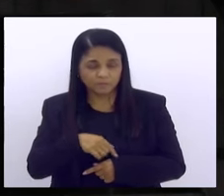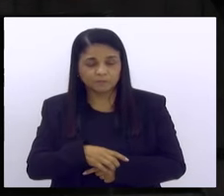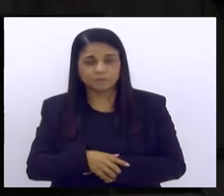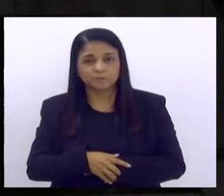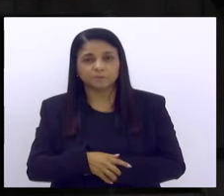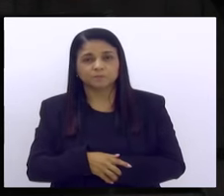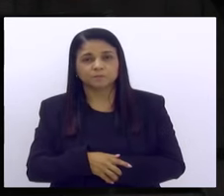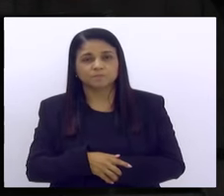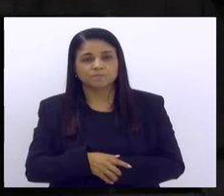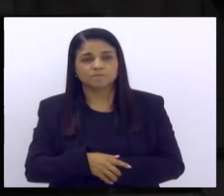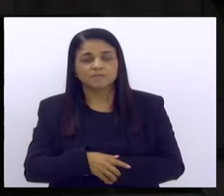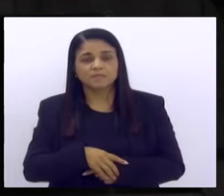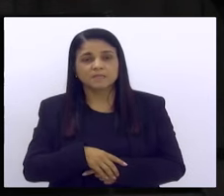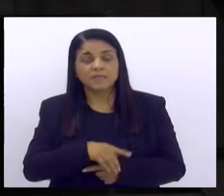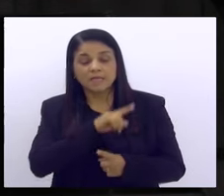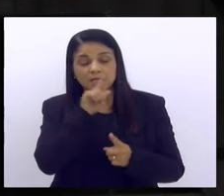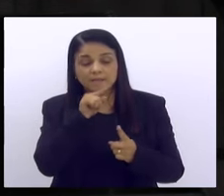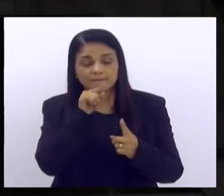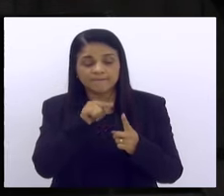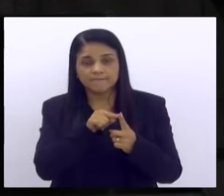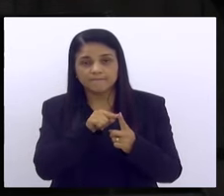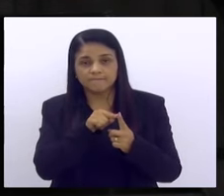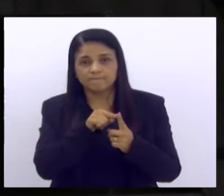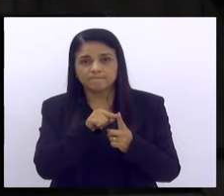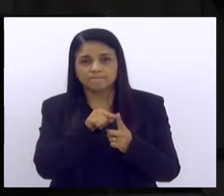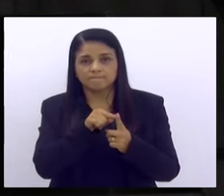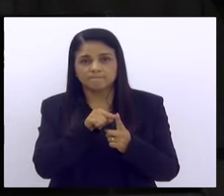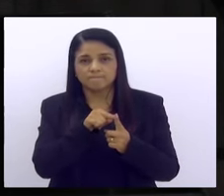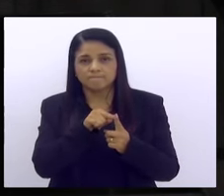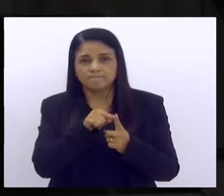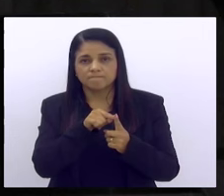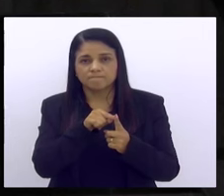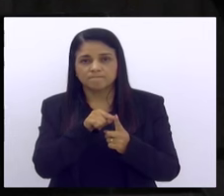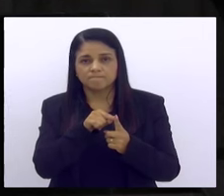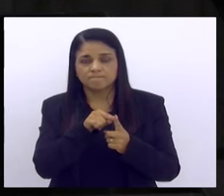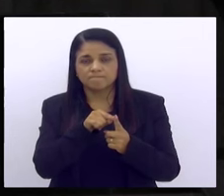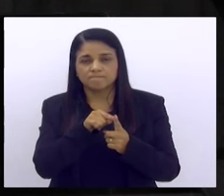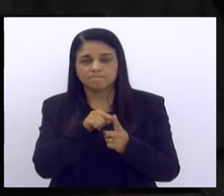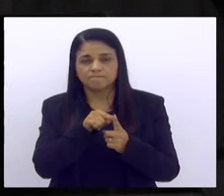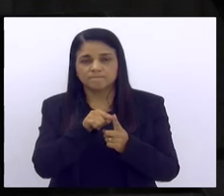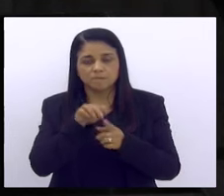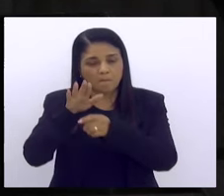que tinha a intenção, segundo eles, de coibir